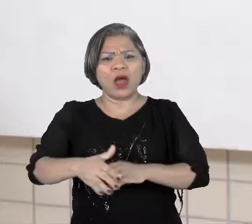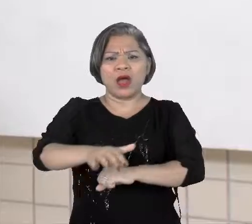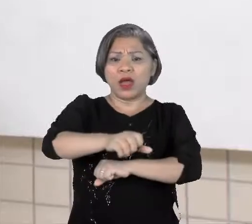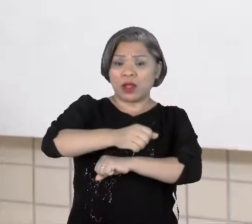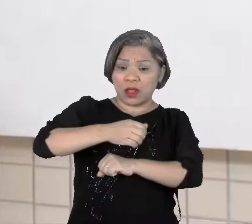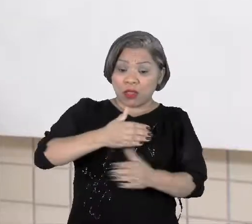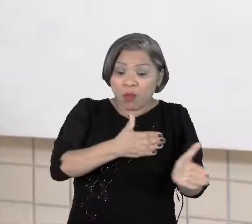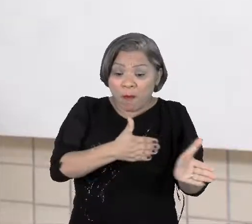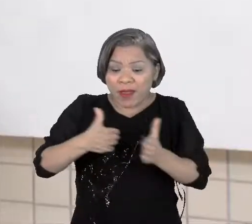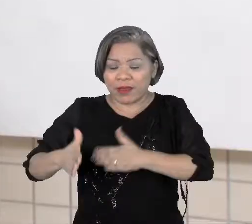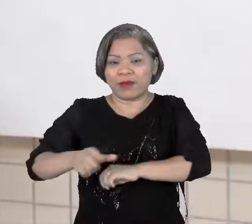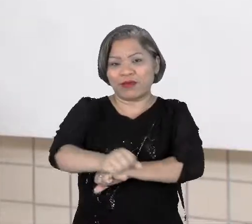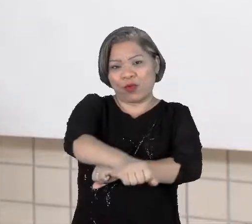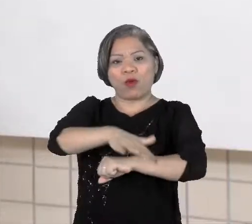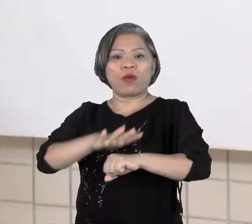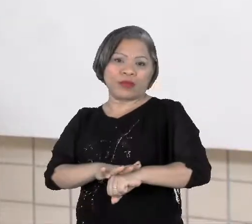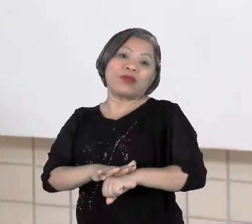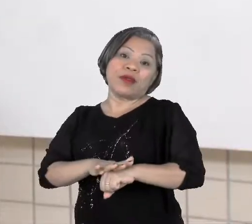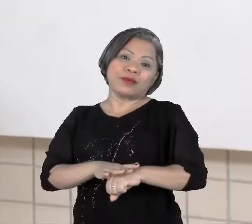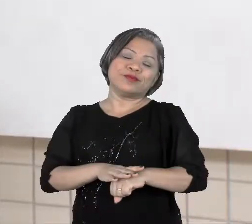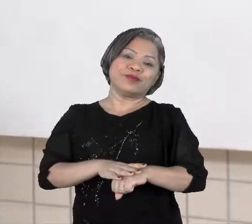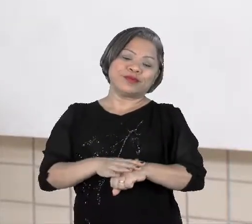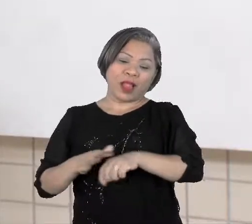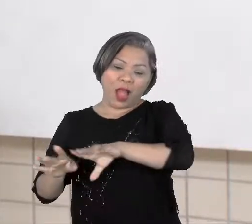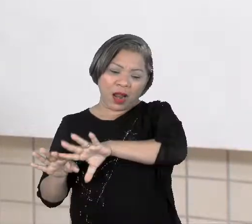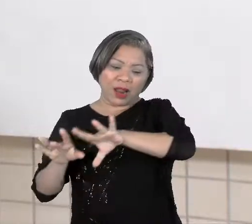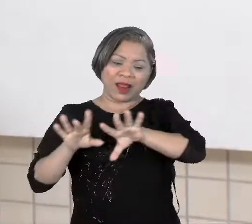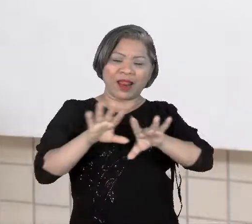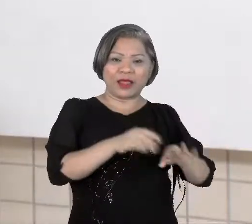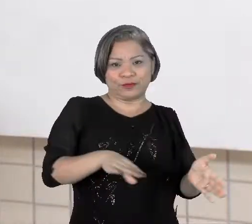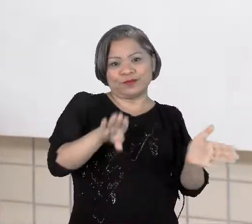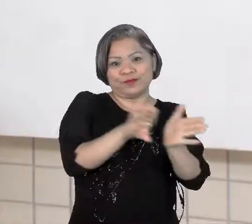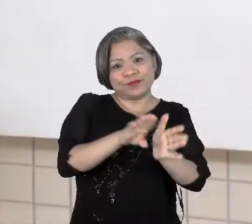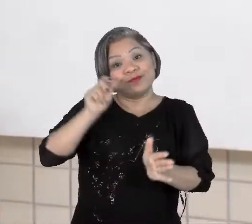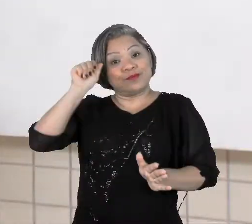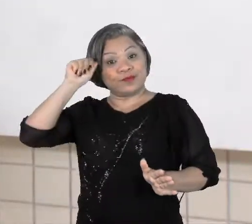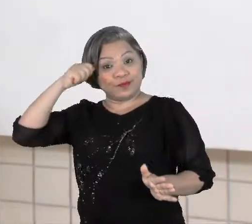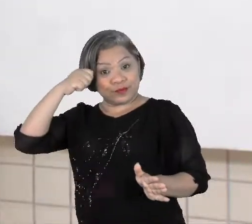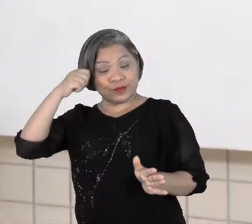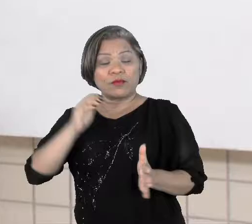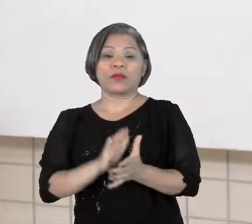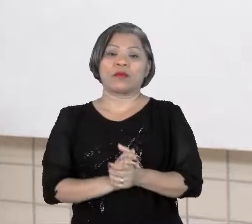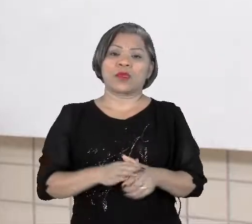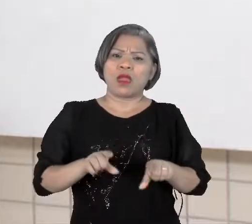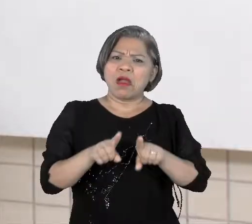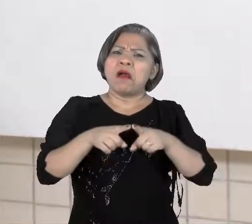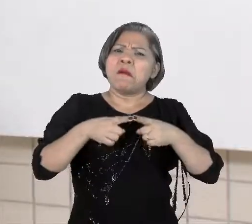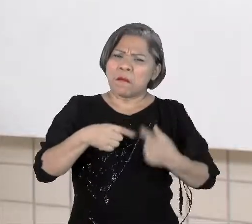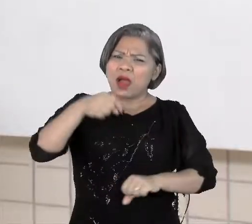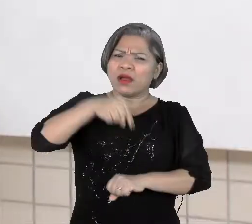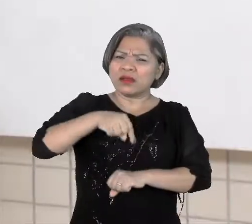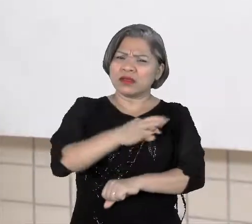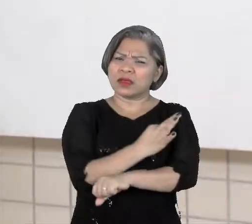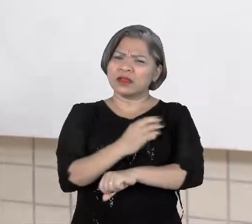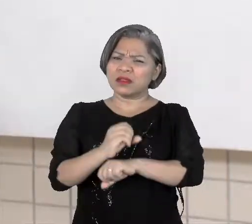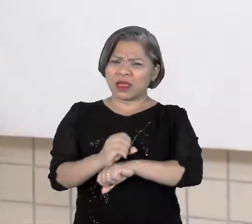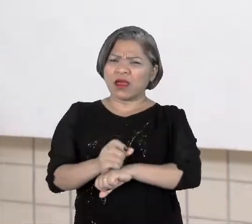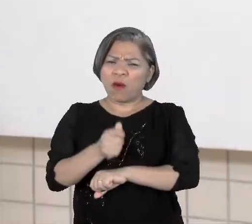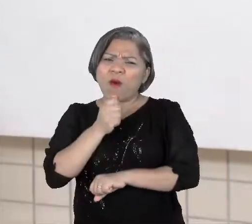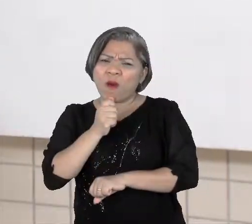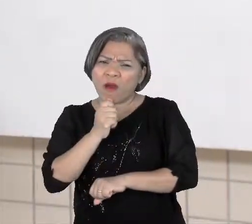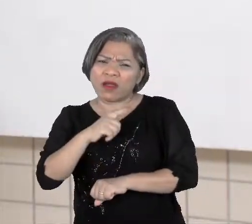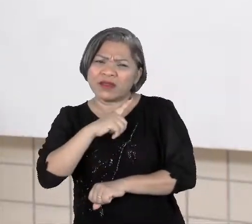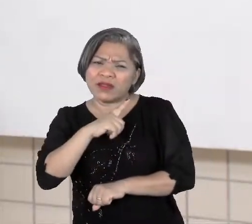de mão de obra escrava africana. Professor, mas o estado do Tocantins ainda tem esse trabalho escravo? Ele iniciou lá no